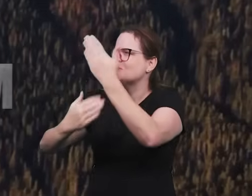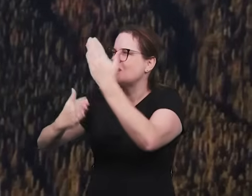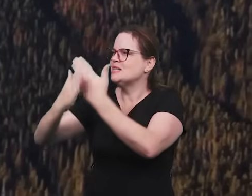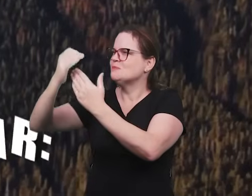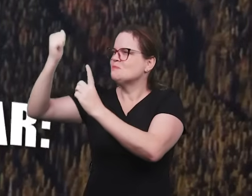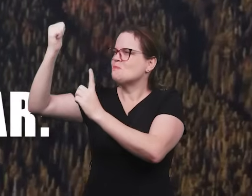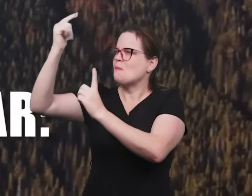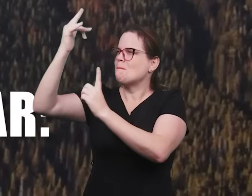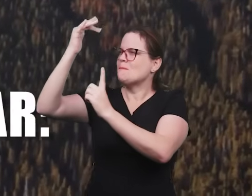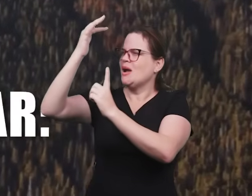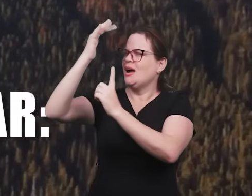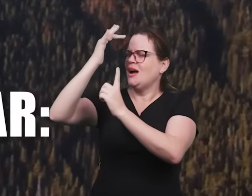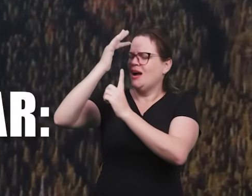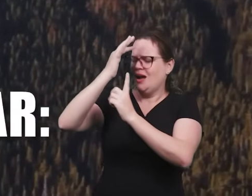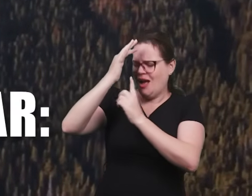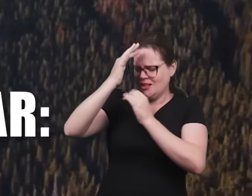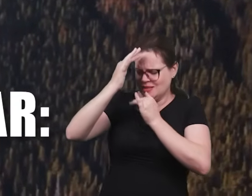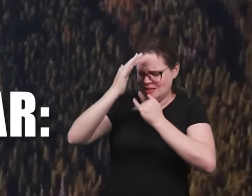dão.